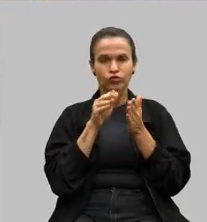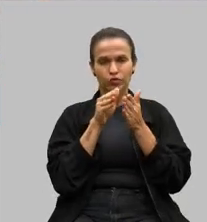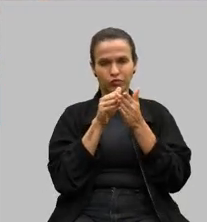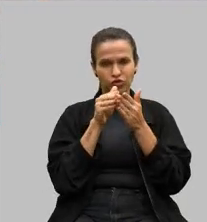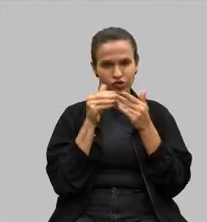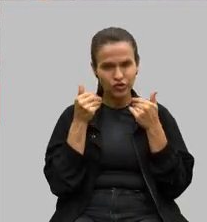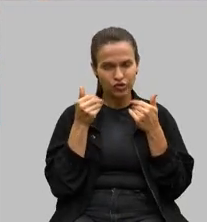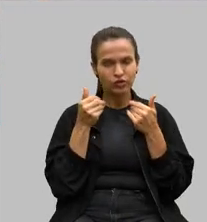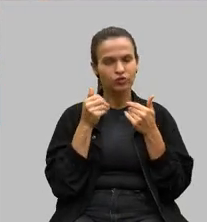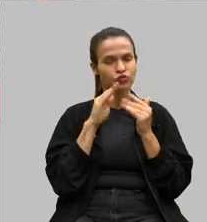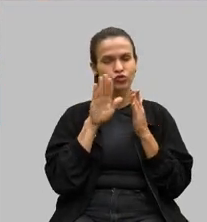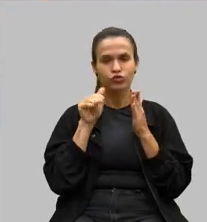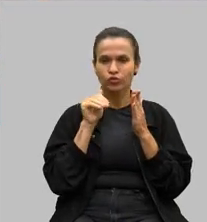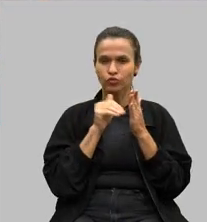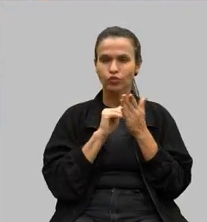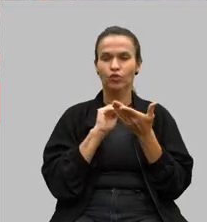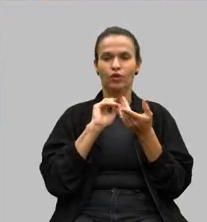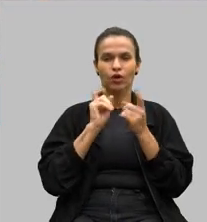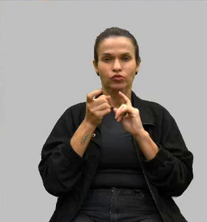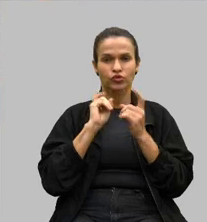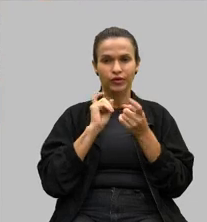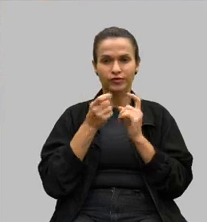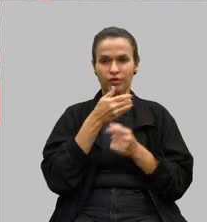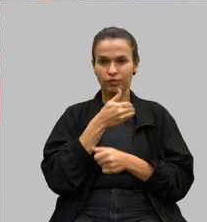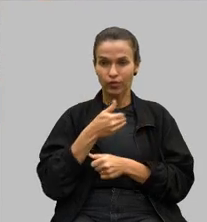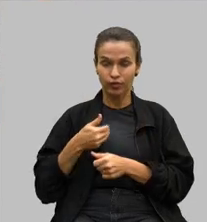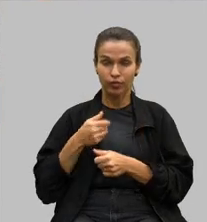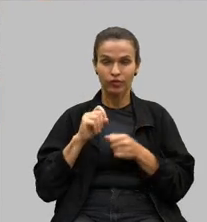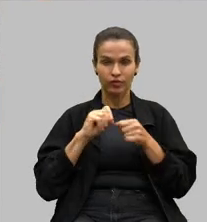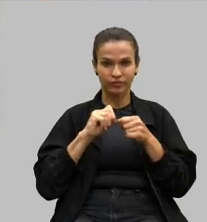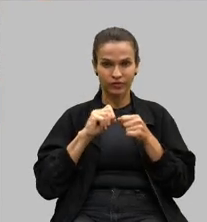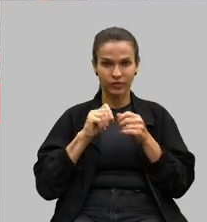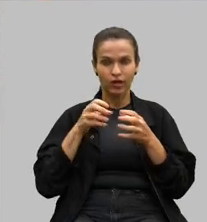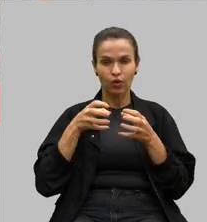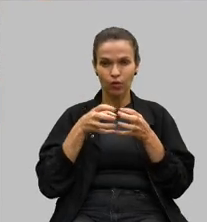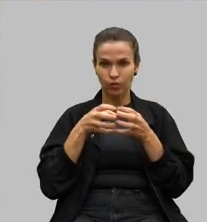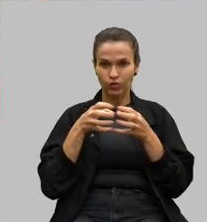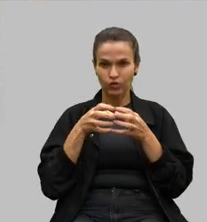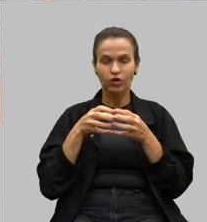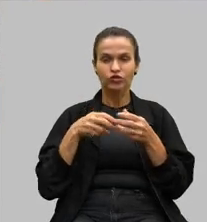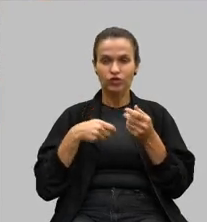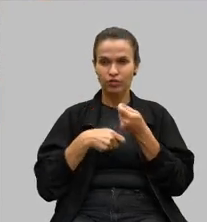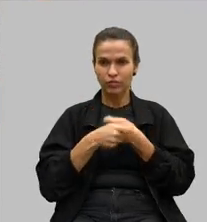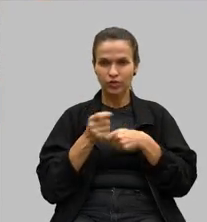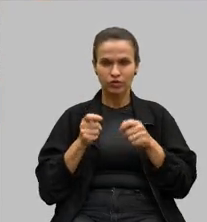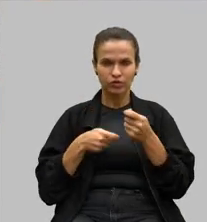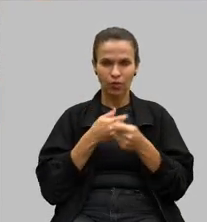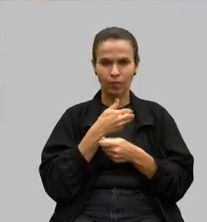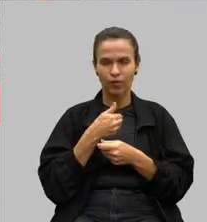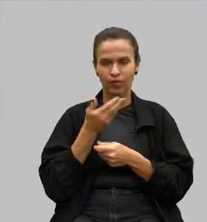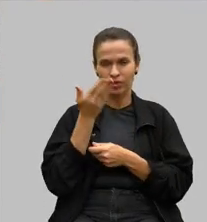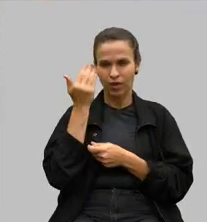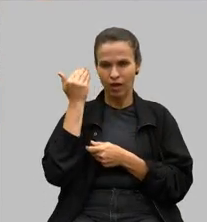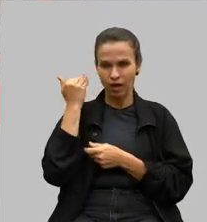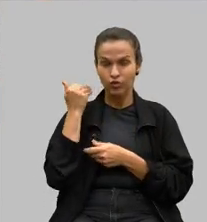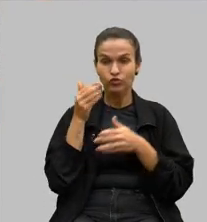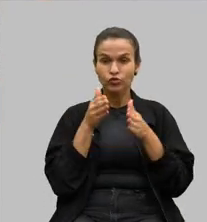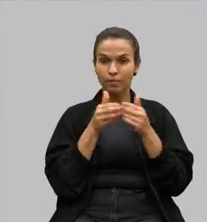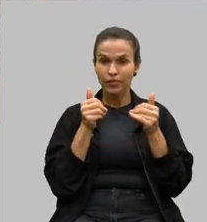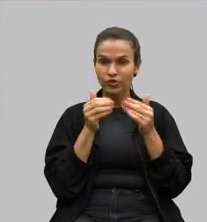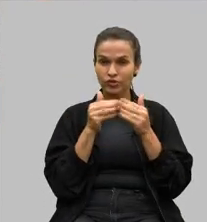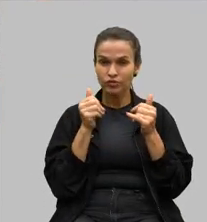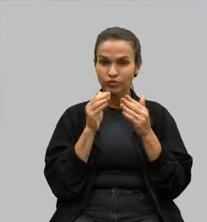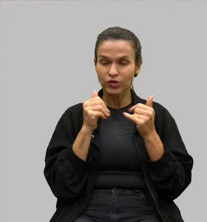da audiência pública que eu realizei na comissão de administração pública época dos pedidos da